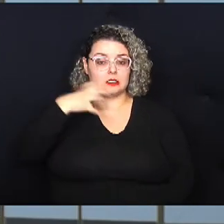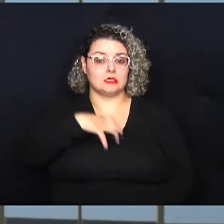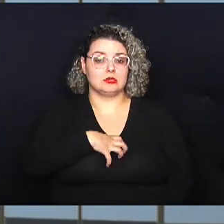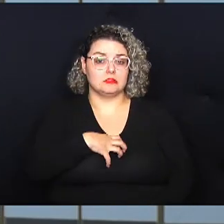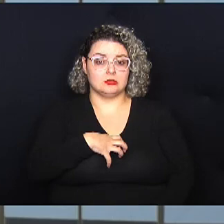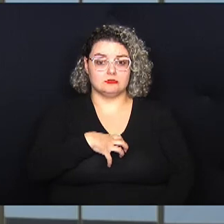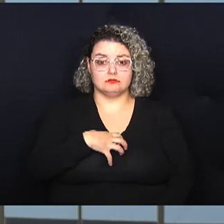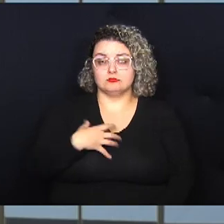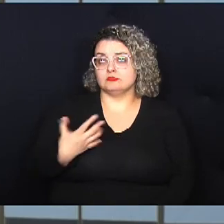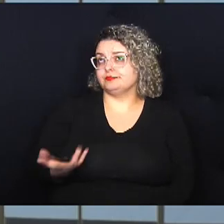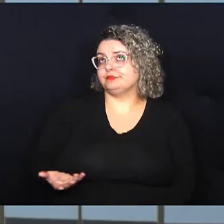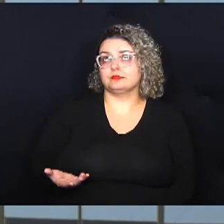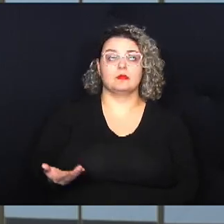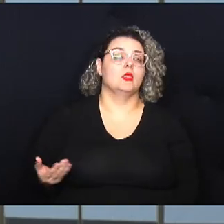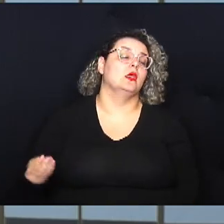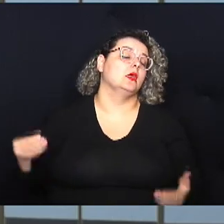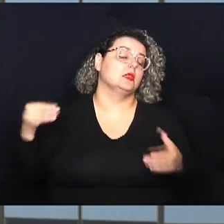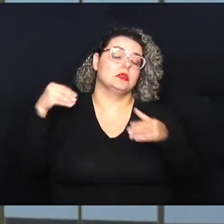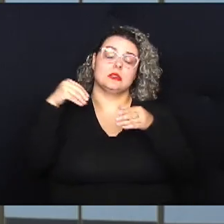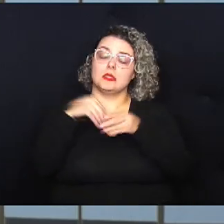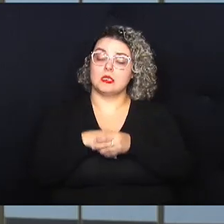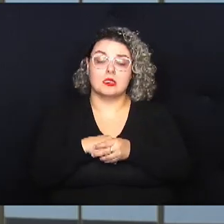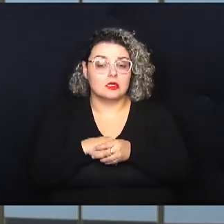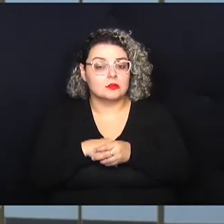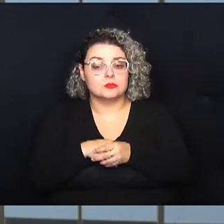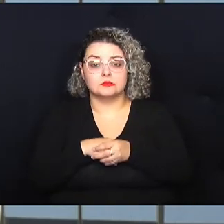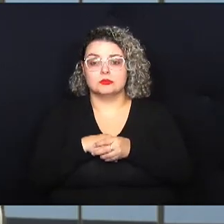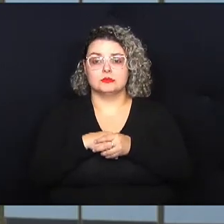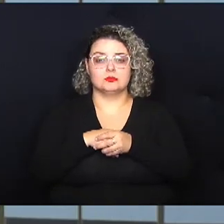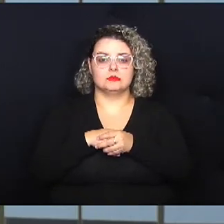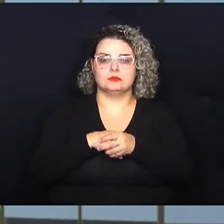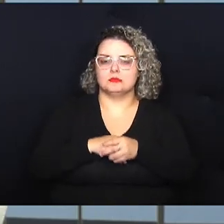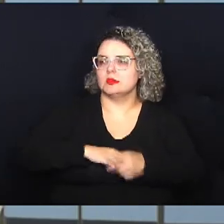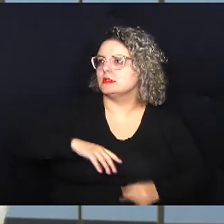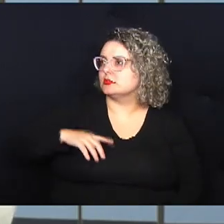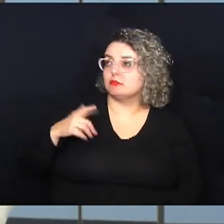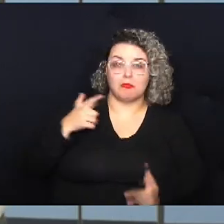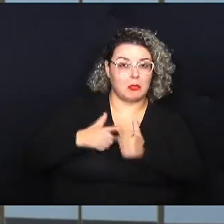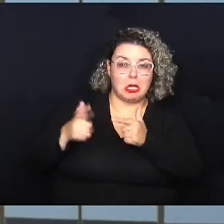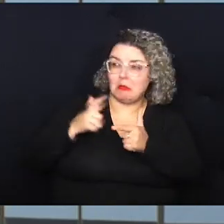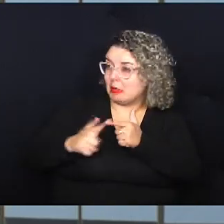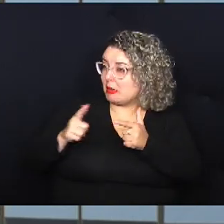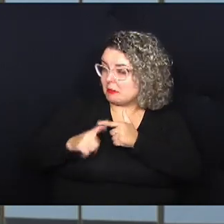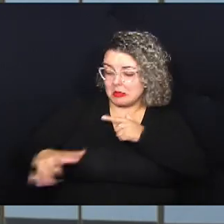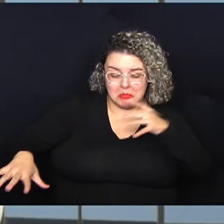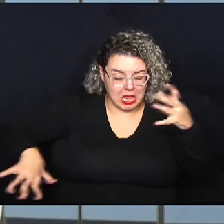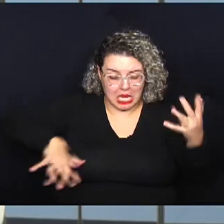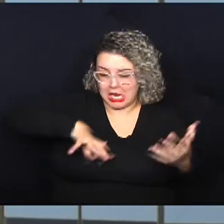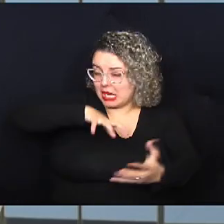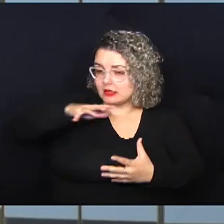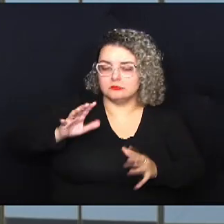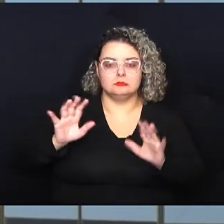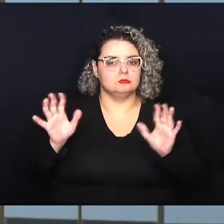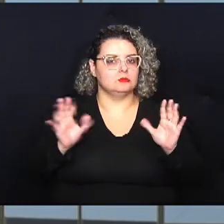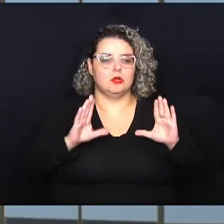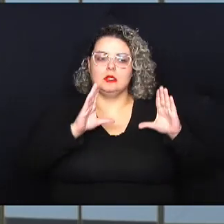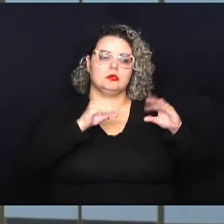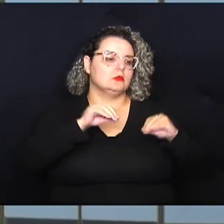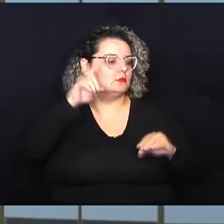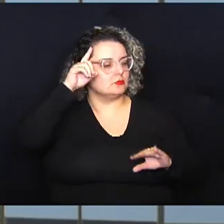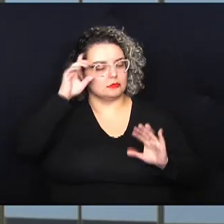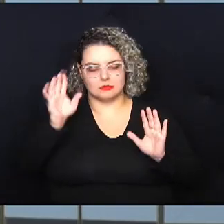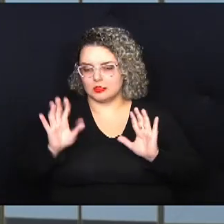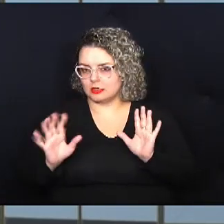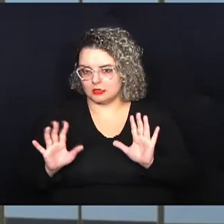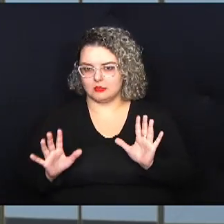vai, tipo, não, tô dentro desse furacão e não é do dia para a noite, é algo que você